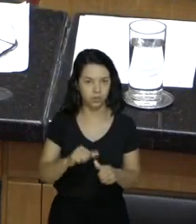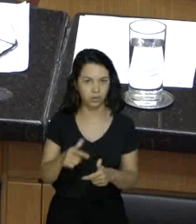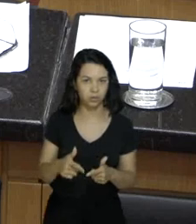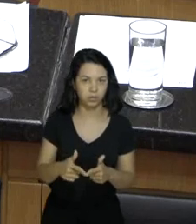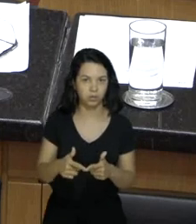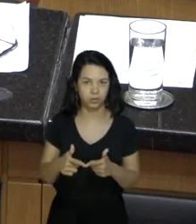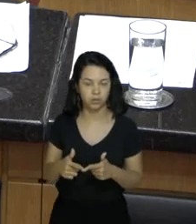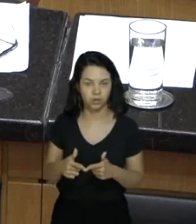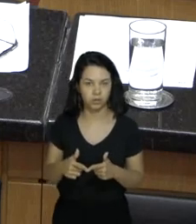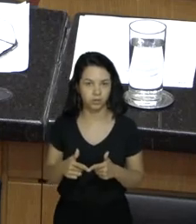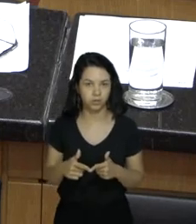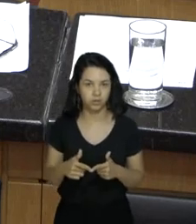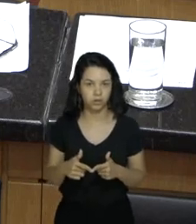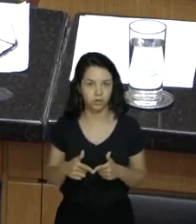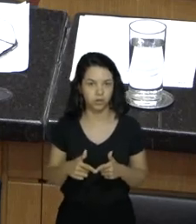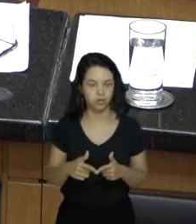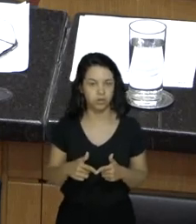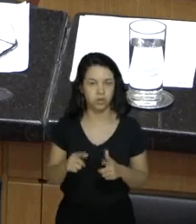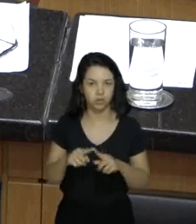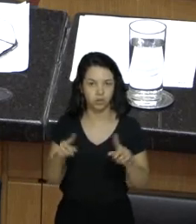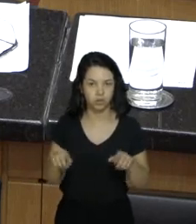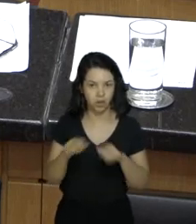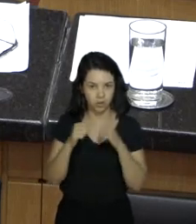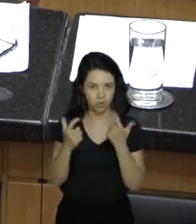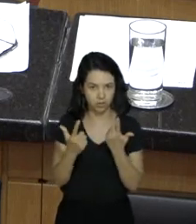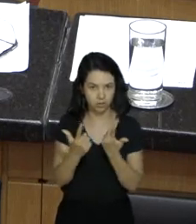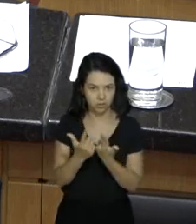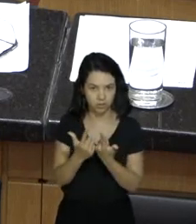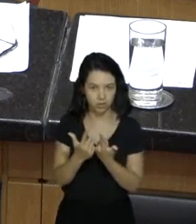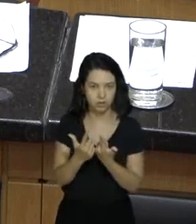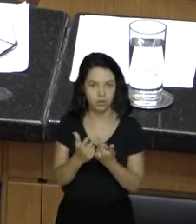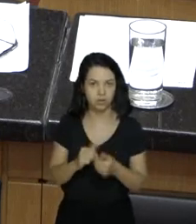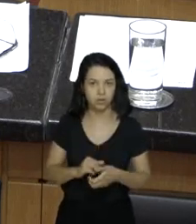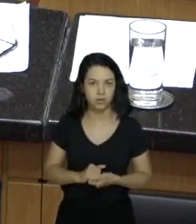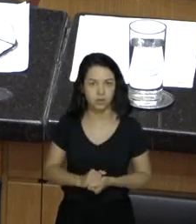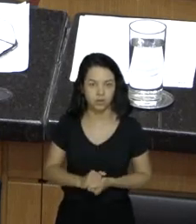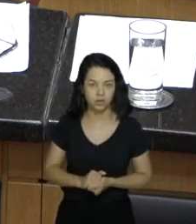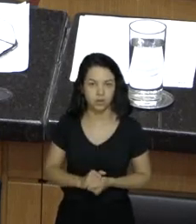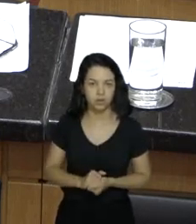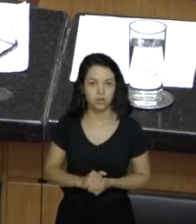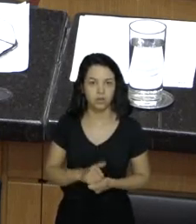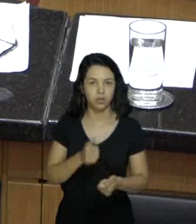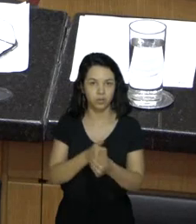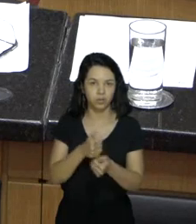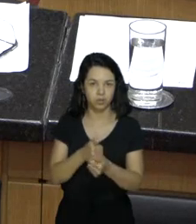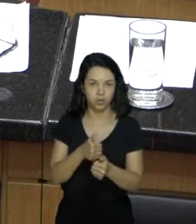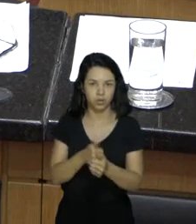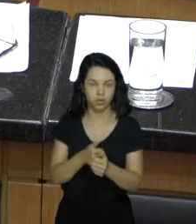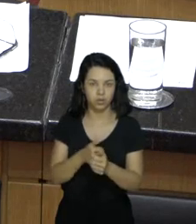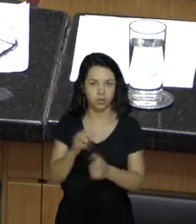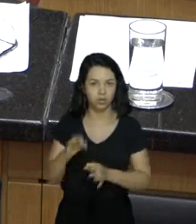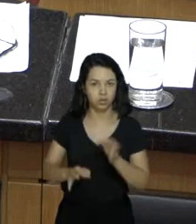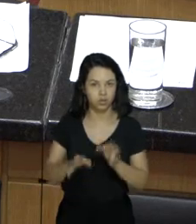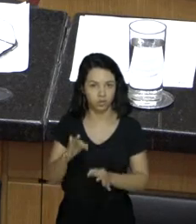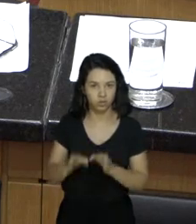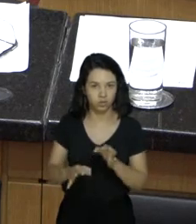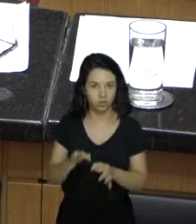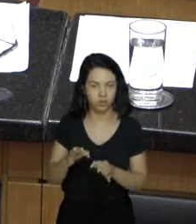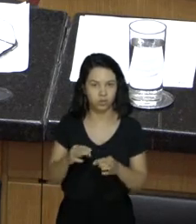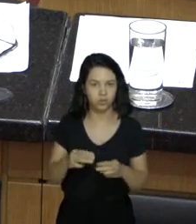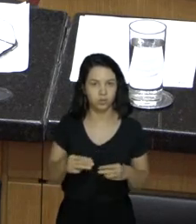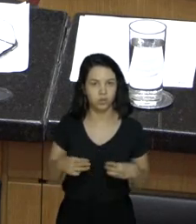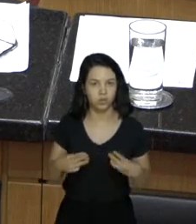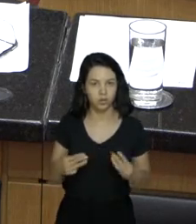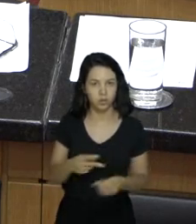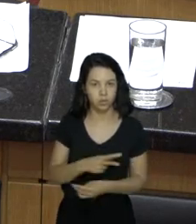pecúnia dos funcionários da Assembleia Legislativa, do Tribunal de Justiça de Santa Catarina, do Ministério Público de Santa Catarina e também